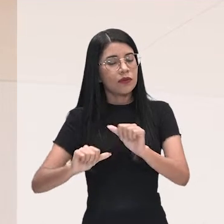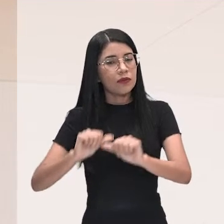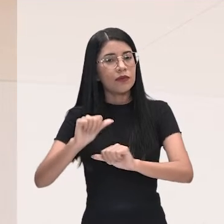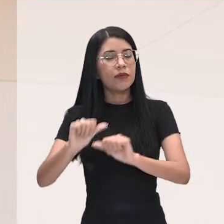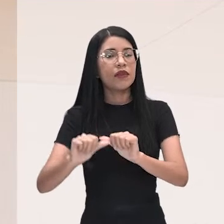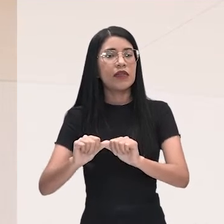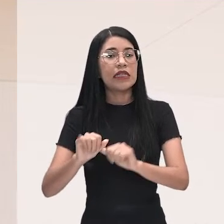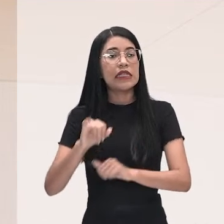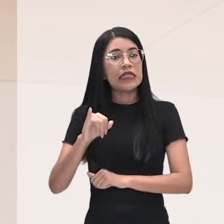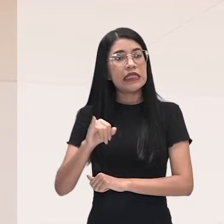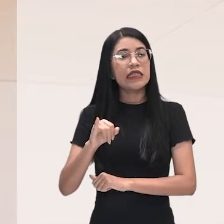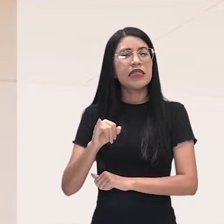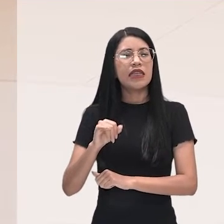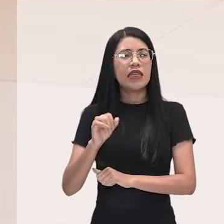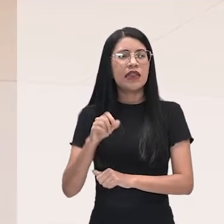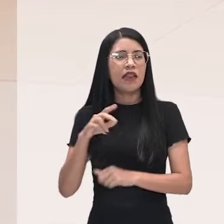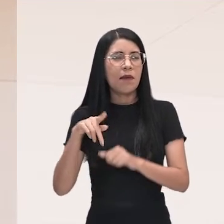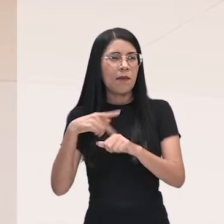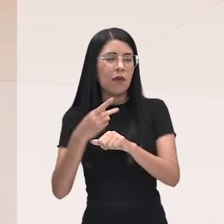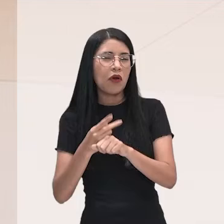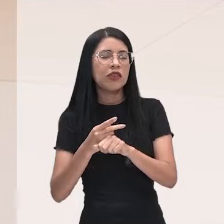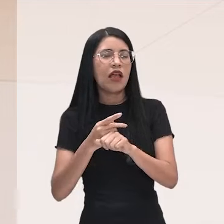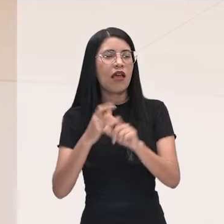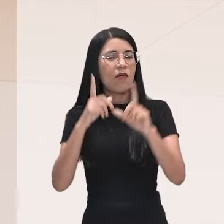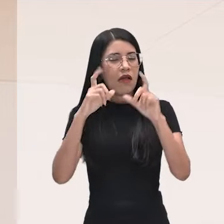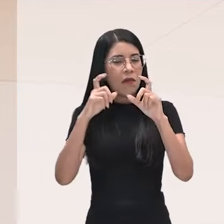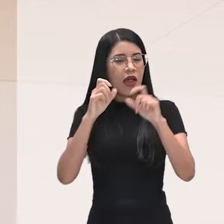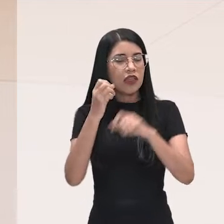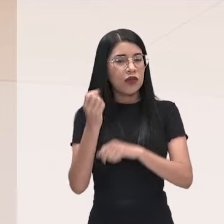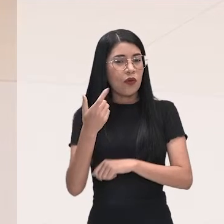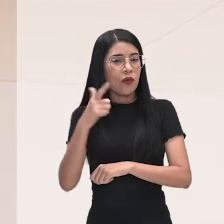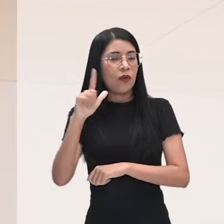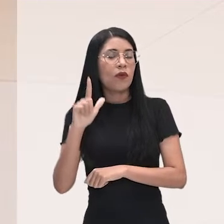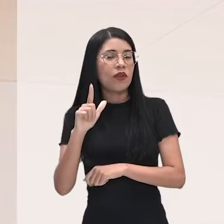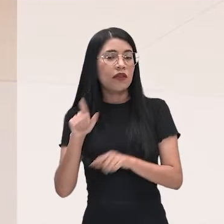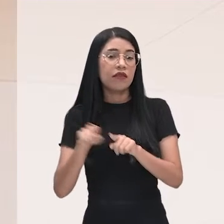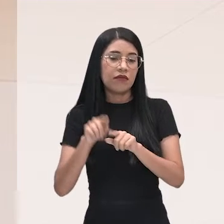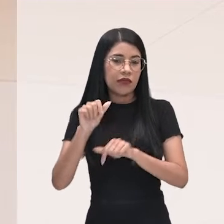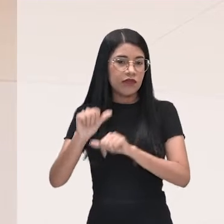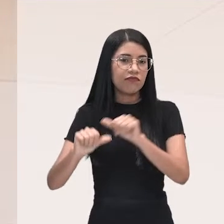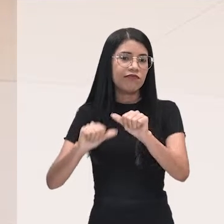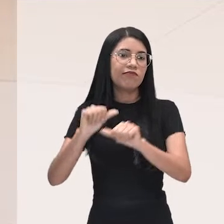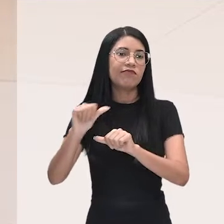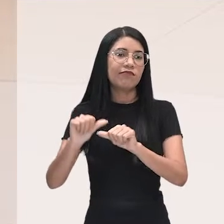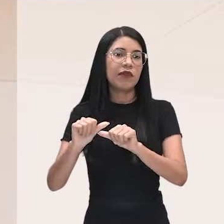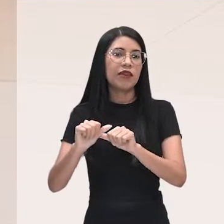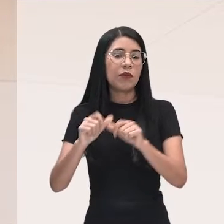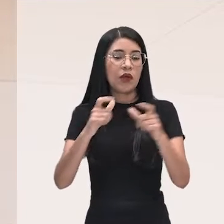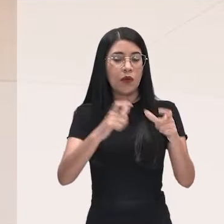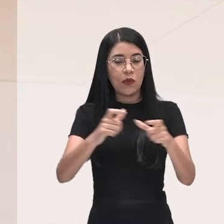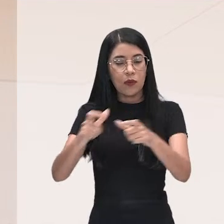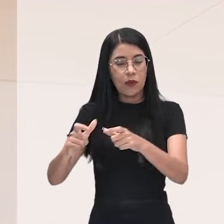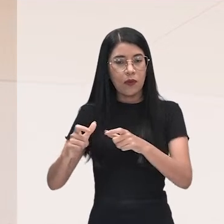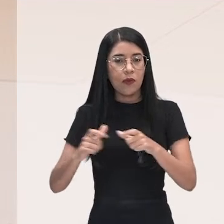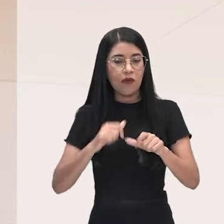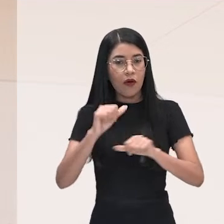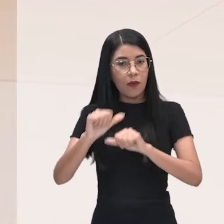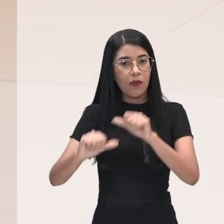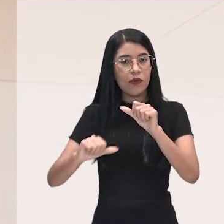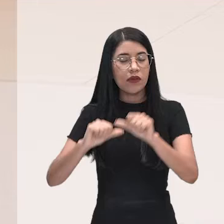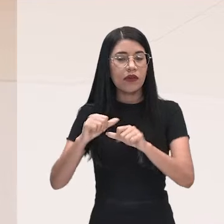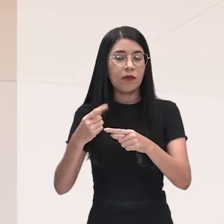esses mesmos locais daqui a 100 anos, eles estarão totalmente diferentes, porque o espaço geográfico ele muda constantemente, porque as